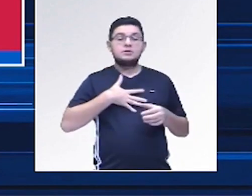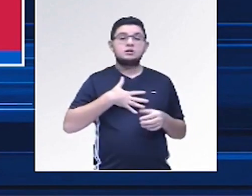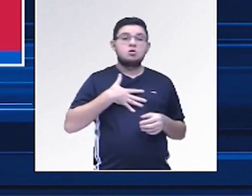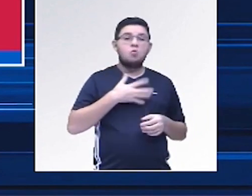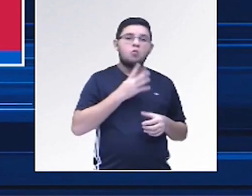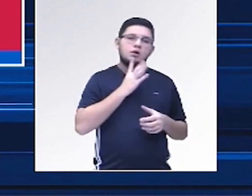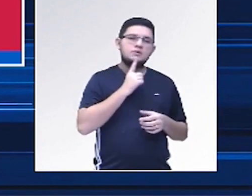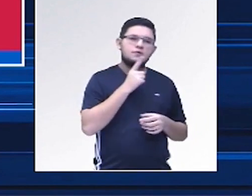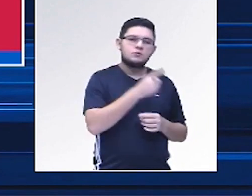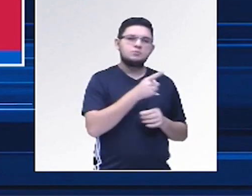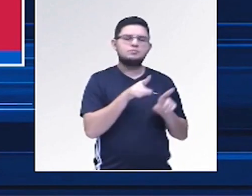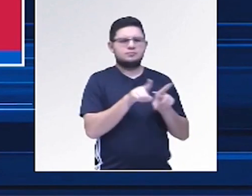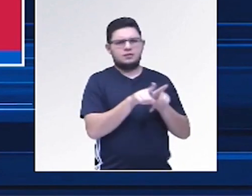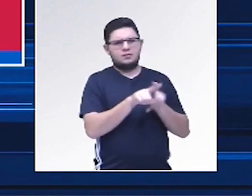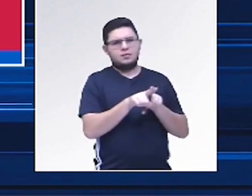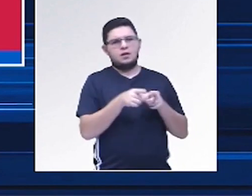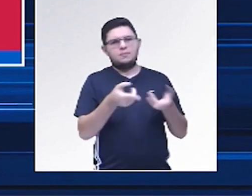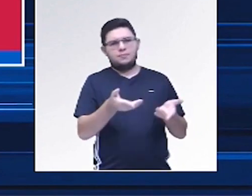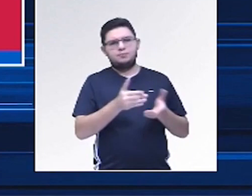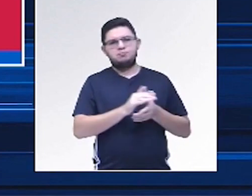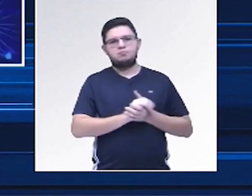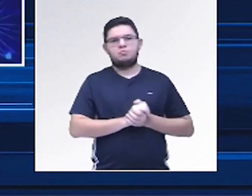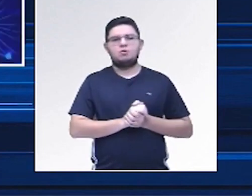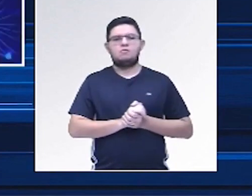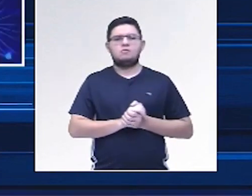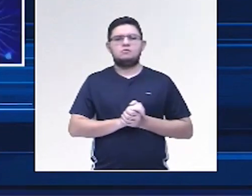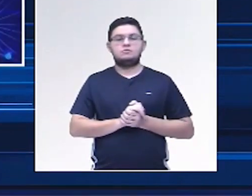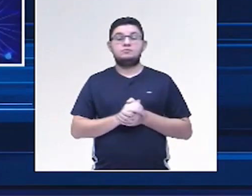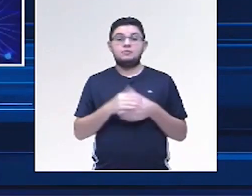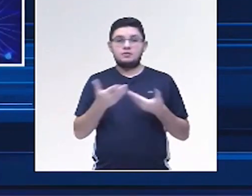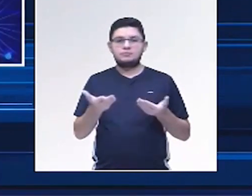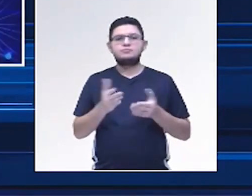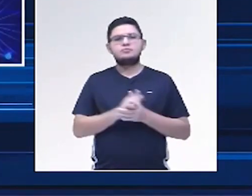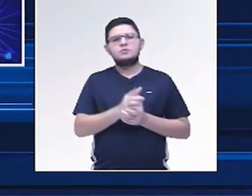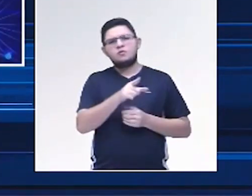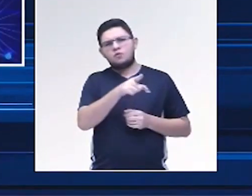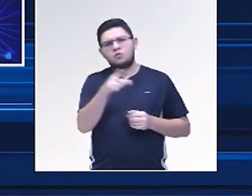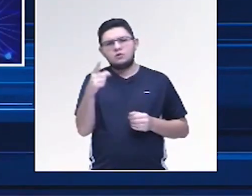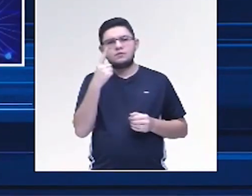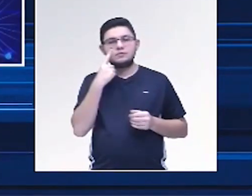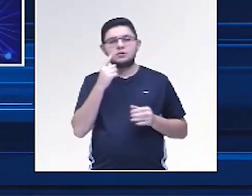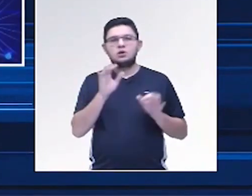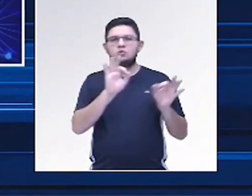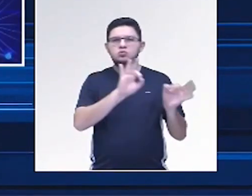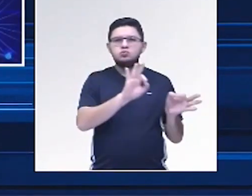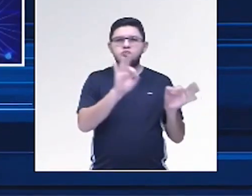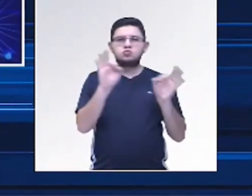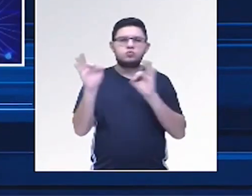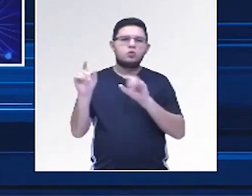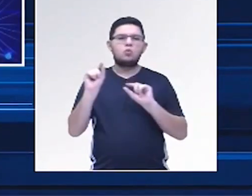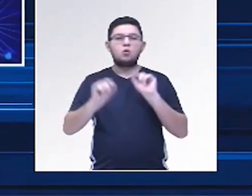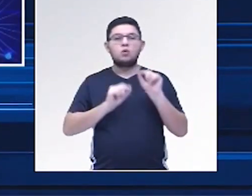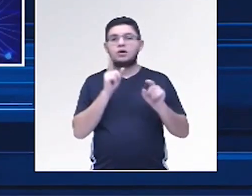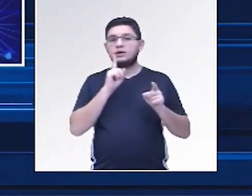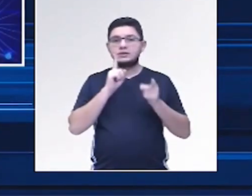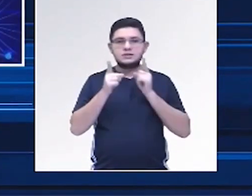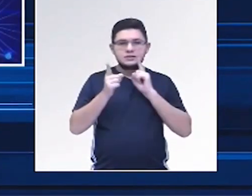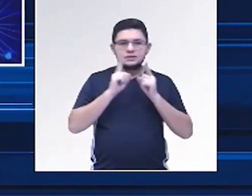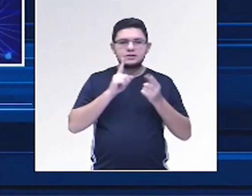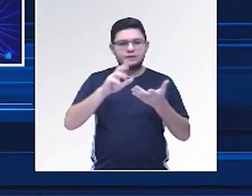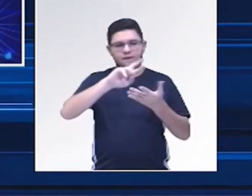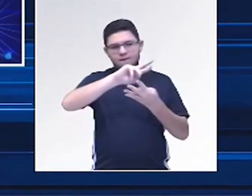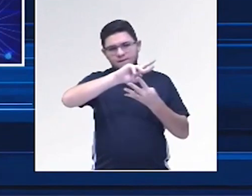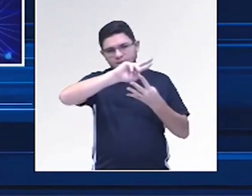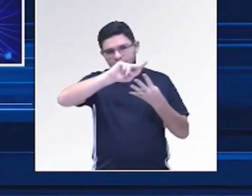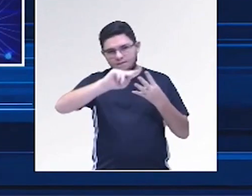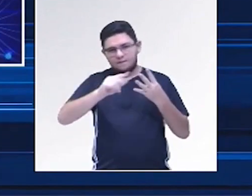to meet you too. Bem, então vocês puderam acompanhar todos esses diálogos. Todos vocês viram formas